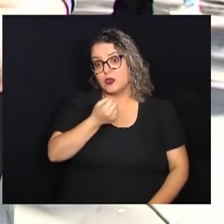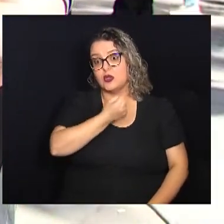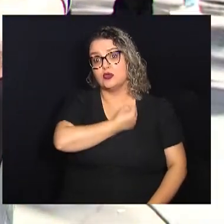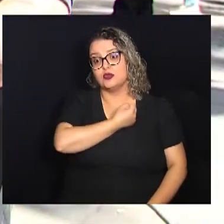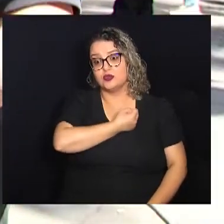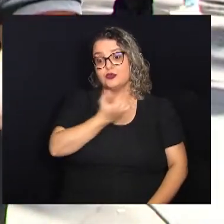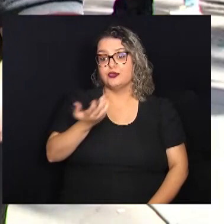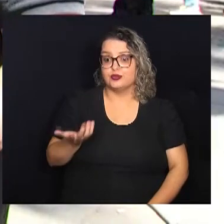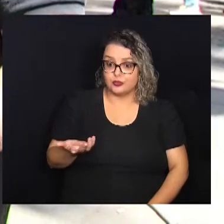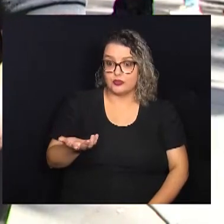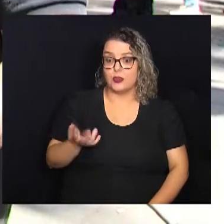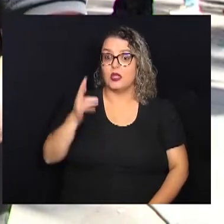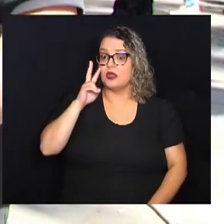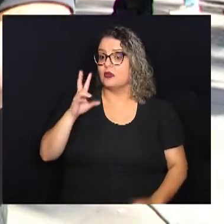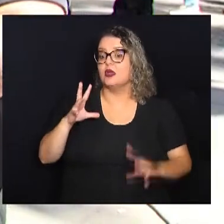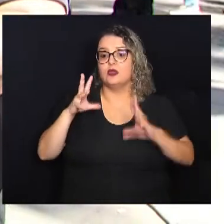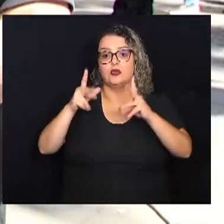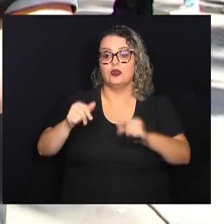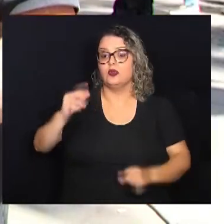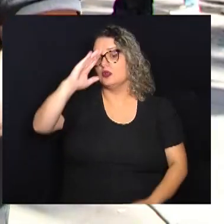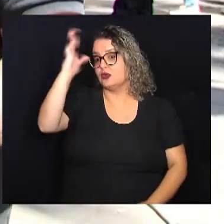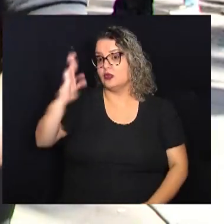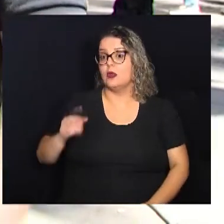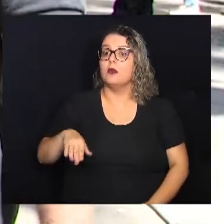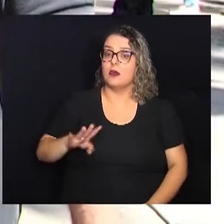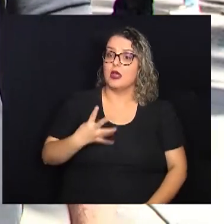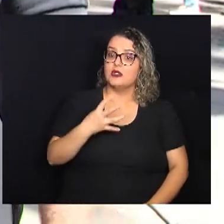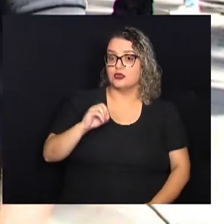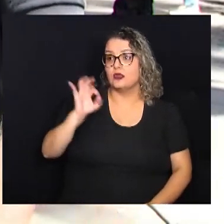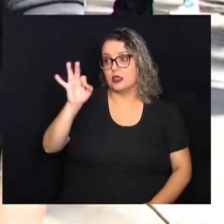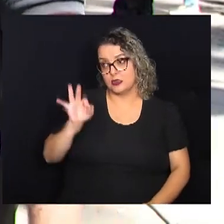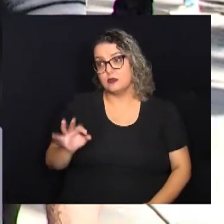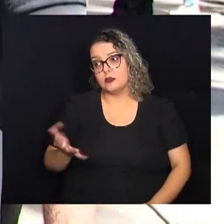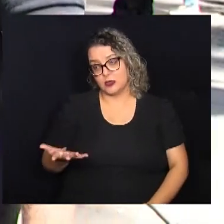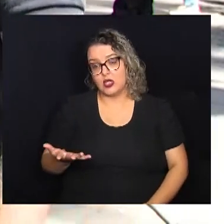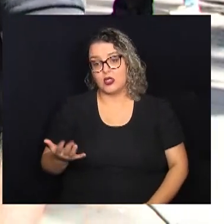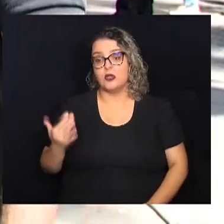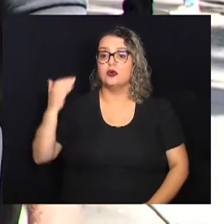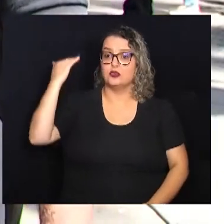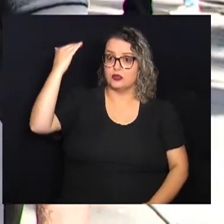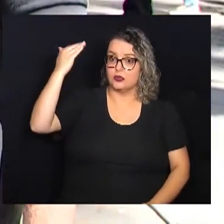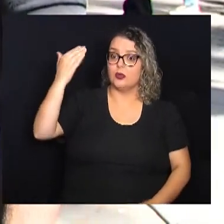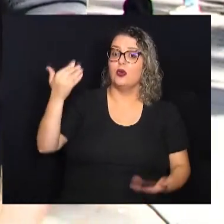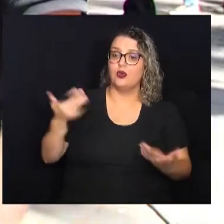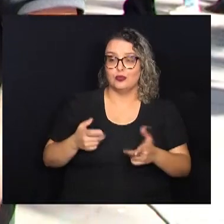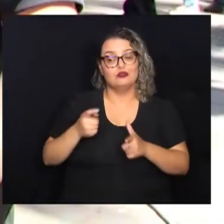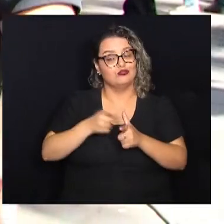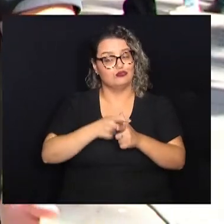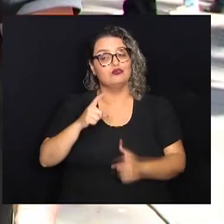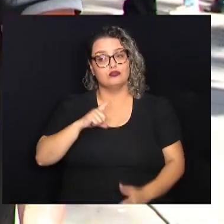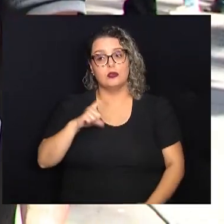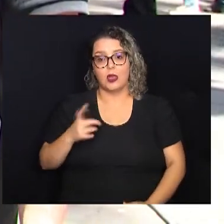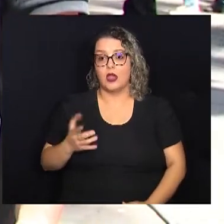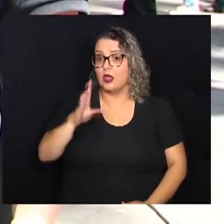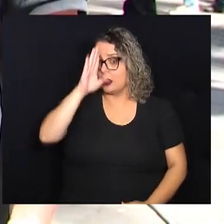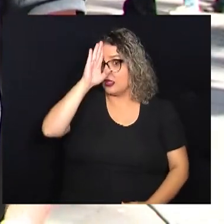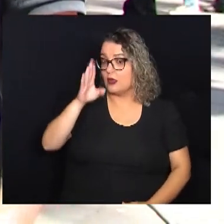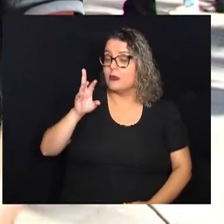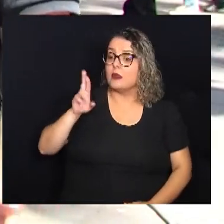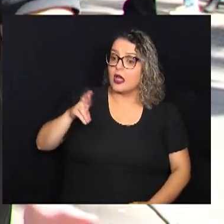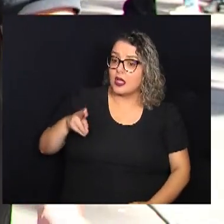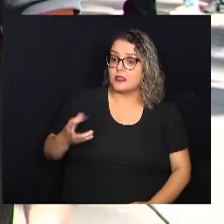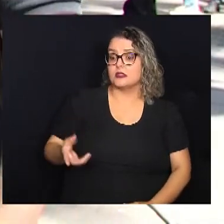que a gente vê pelo Brasil, que mais de 40% da população adulta hoje está inadimplente no país, e o principal fator